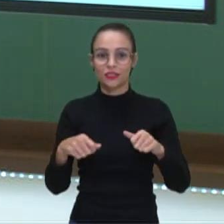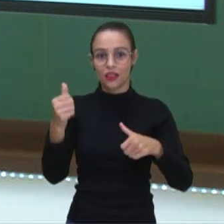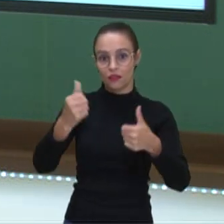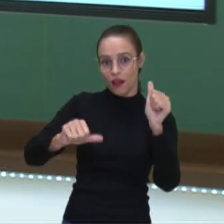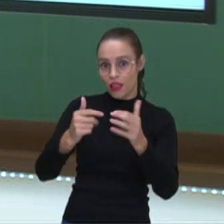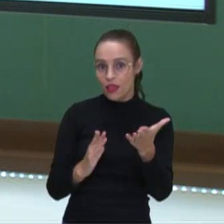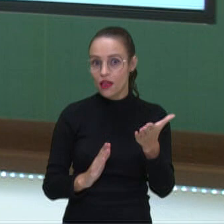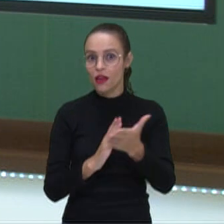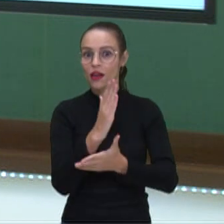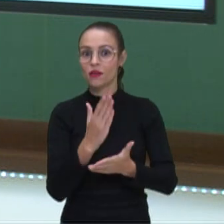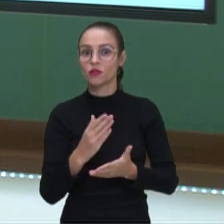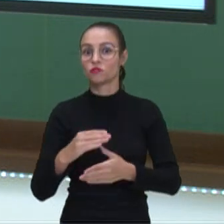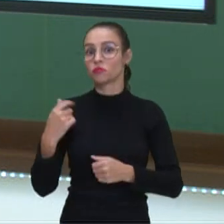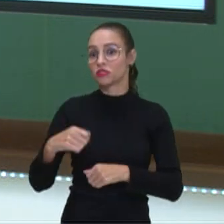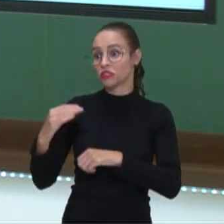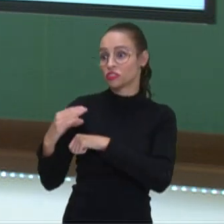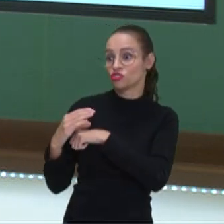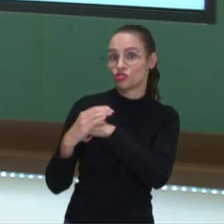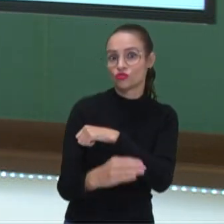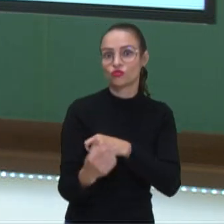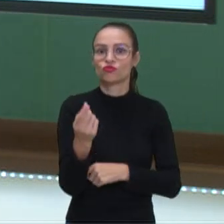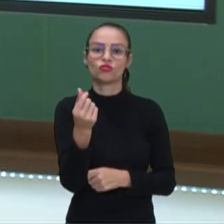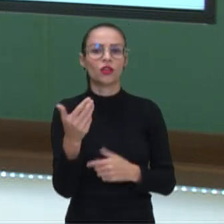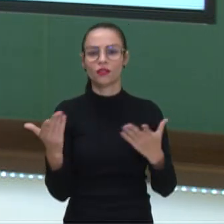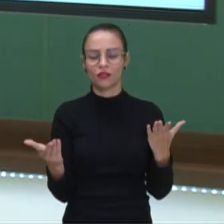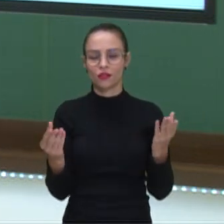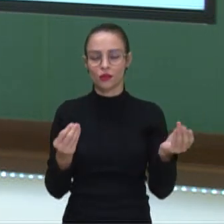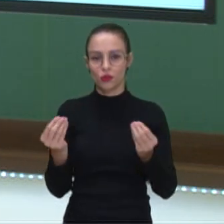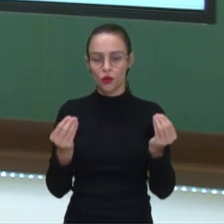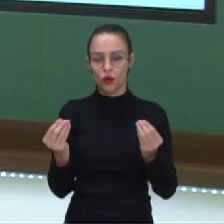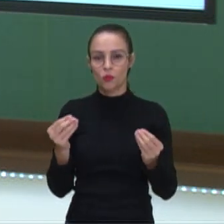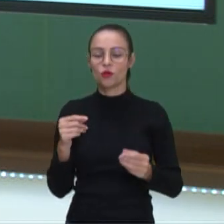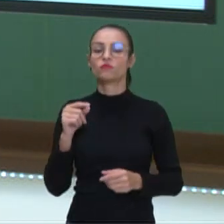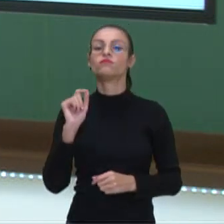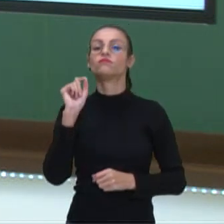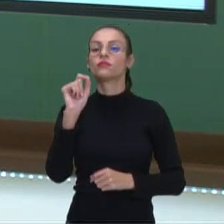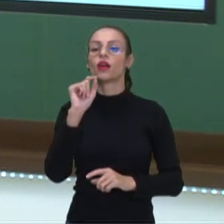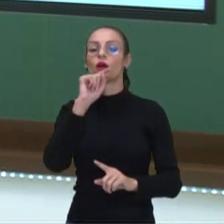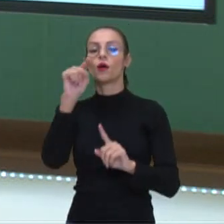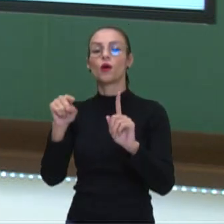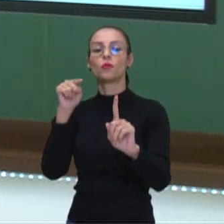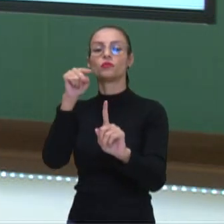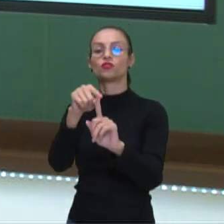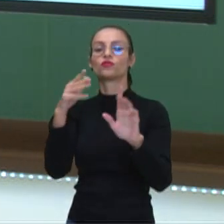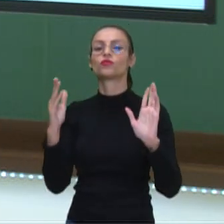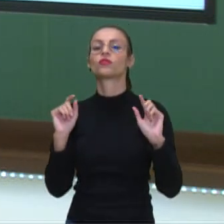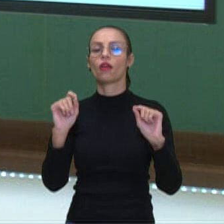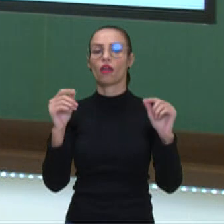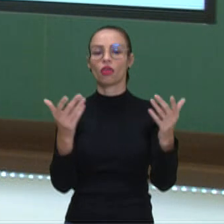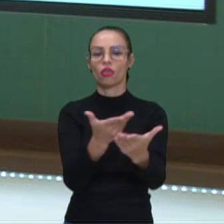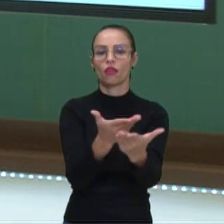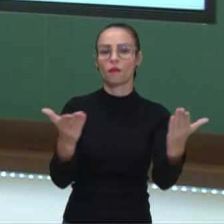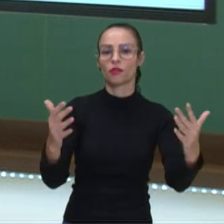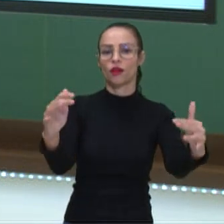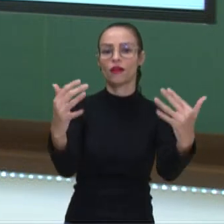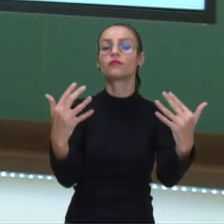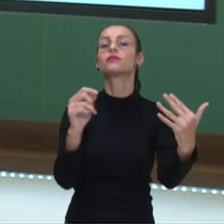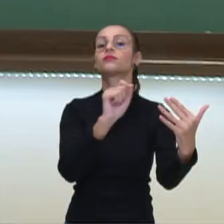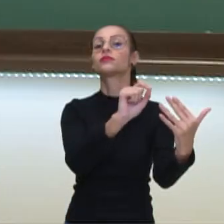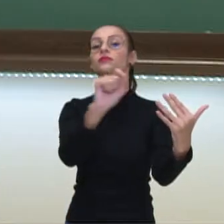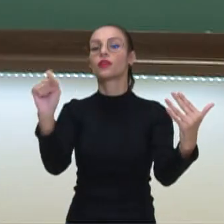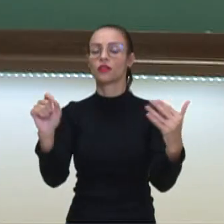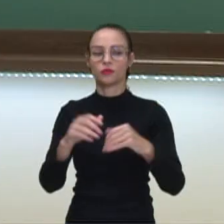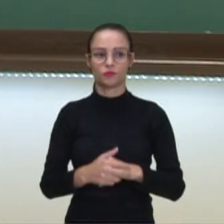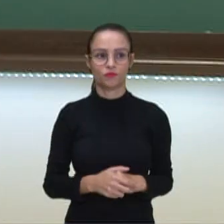projeto precisa ser financiado, ter investimento. Então, a quem nós estamos dirigindo o nosso discurso? Por